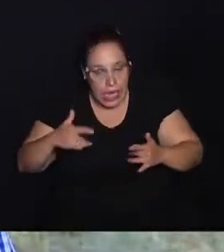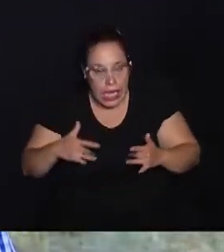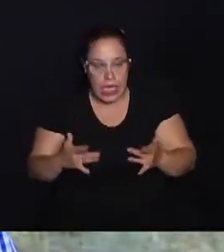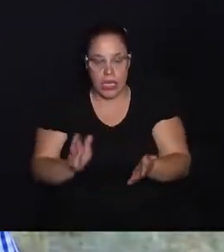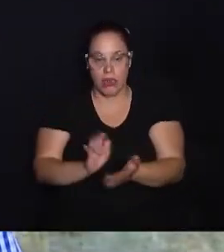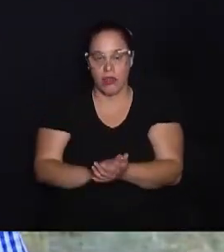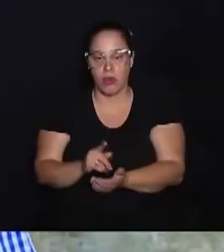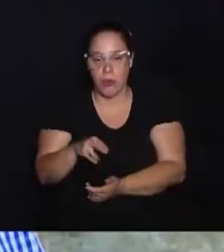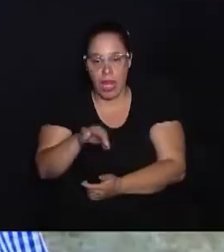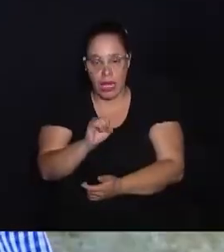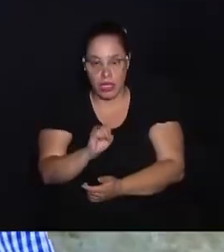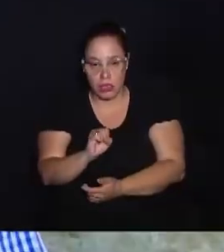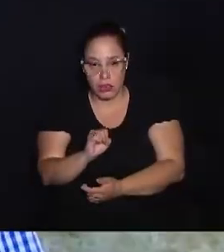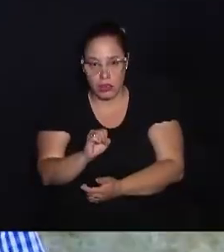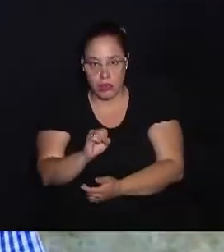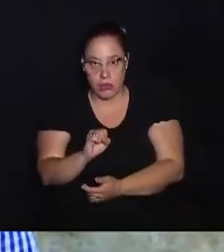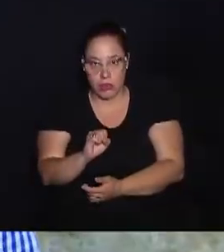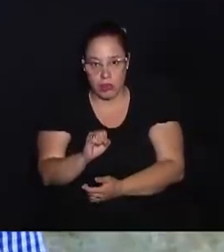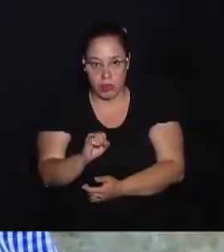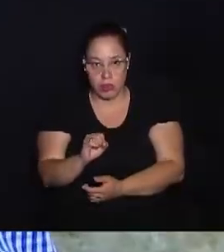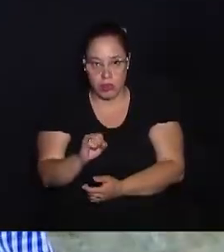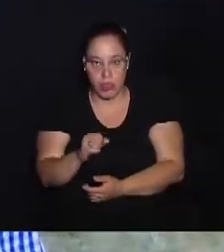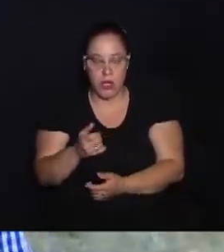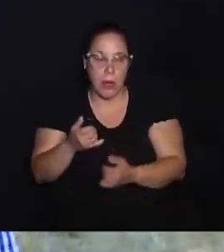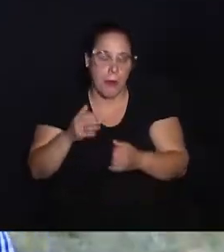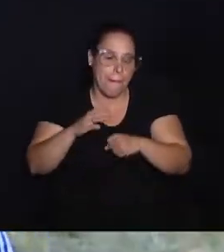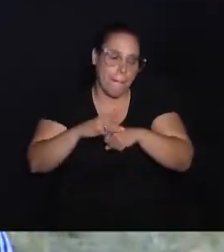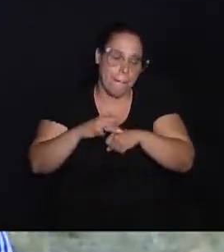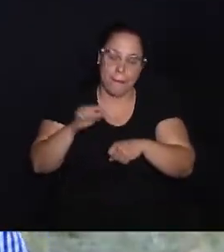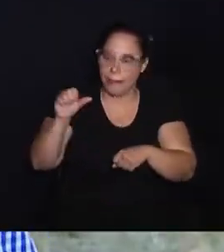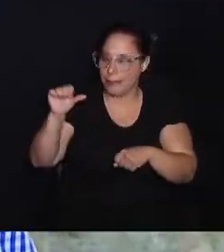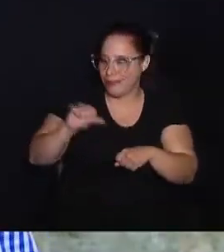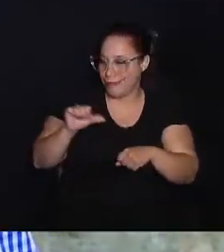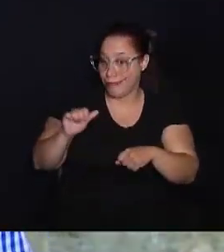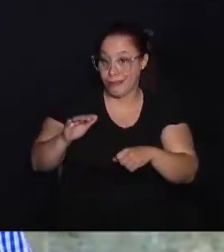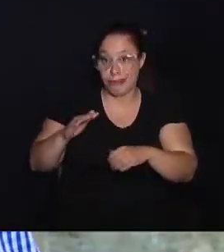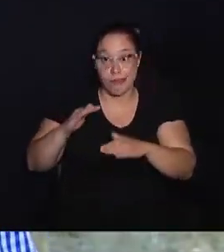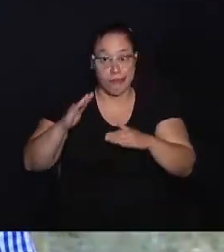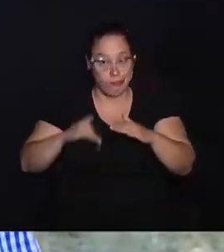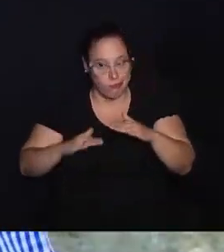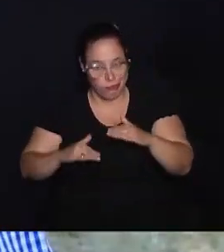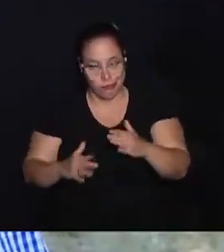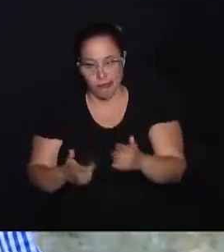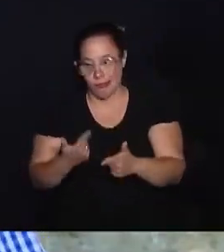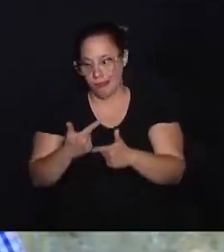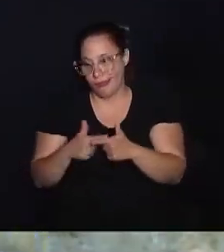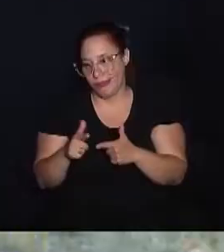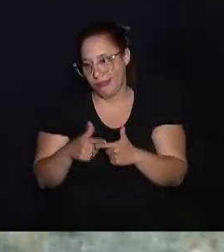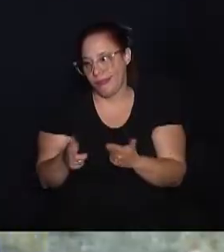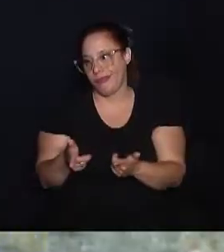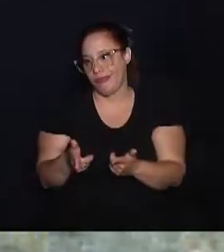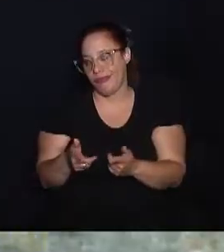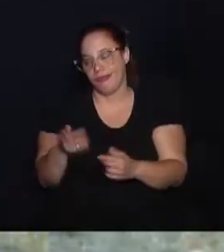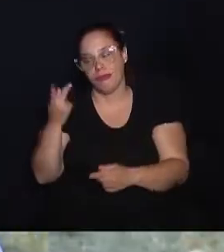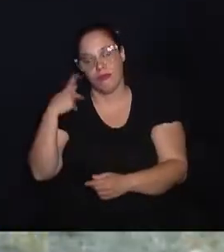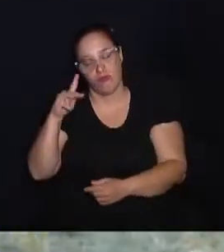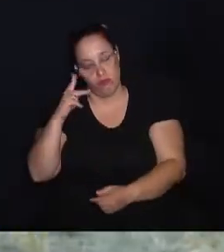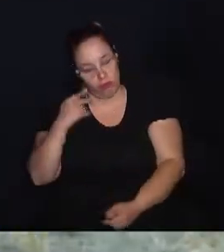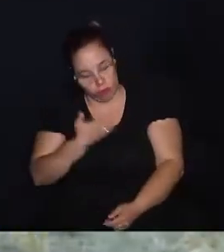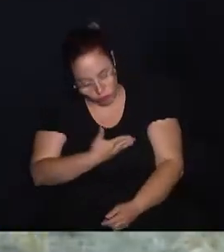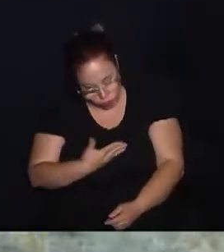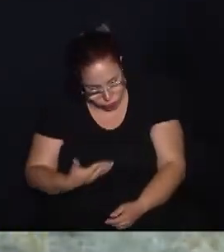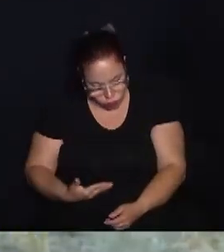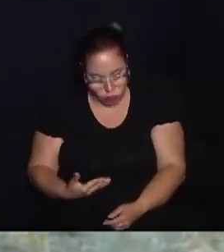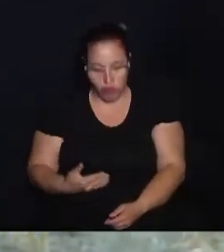muito importante na saúde dos dos animais né eles ficam menos doentes tem menos problemas